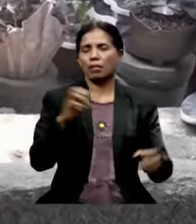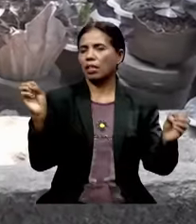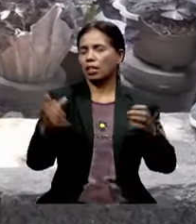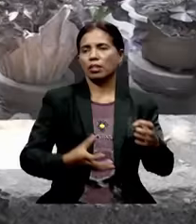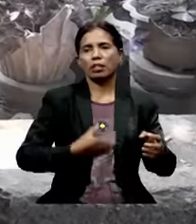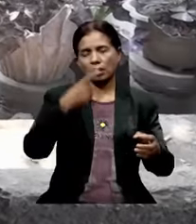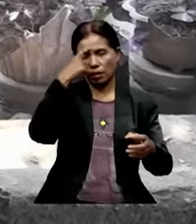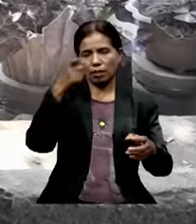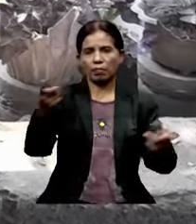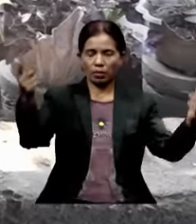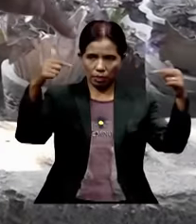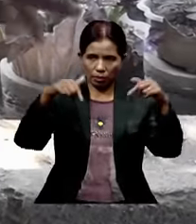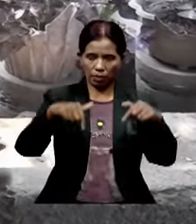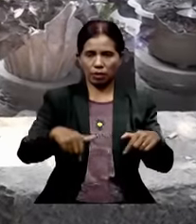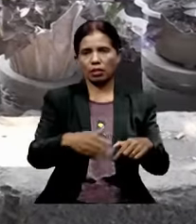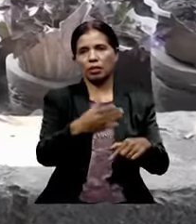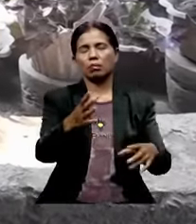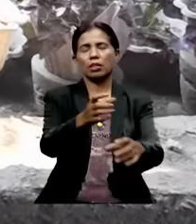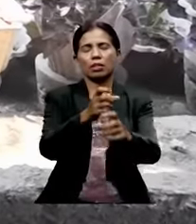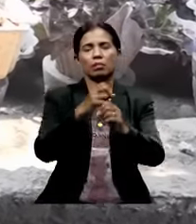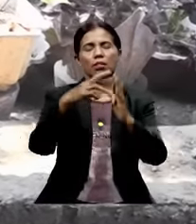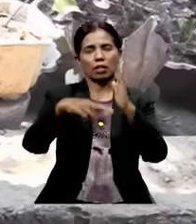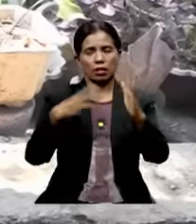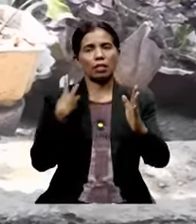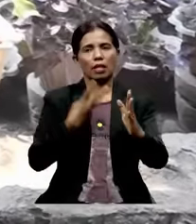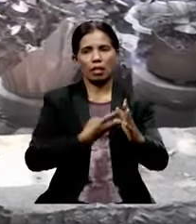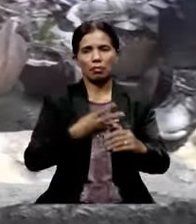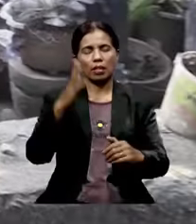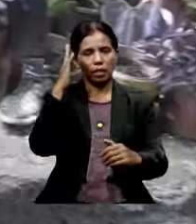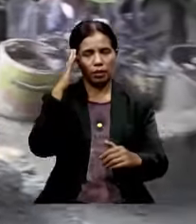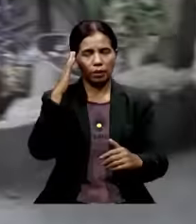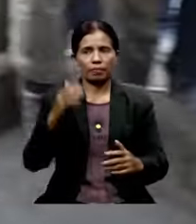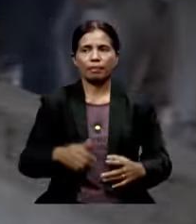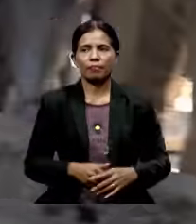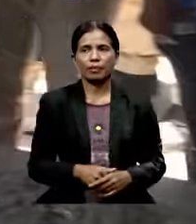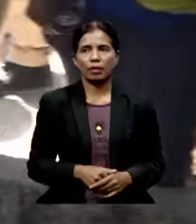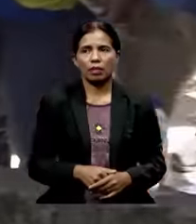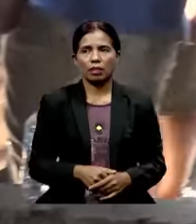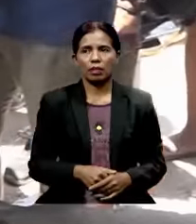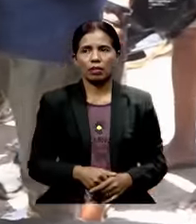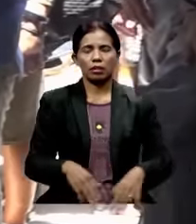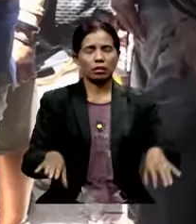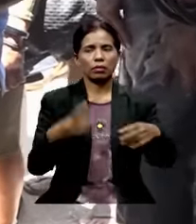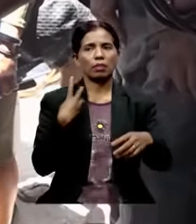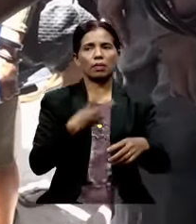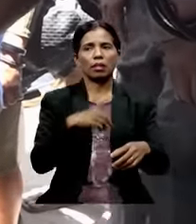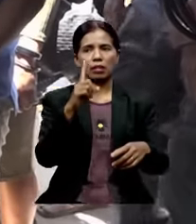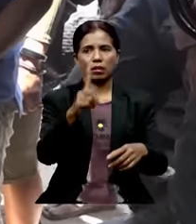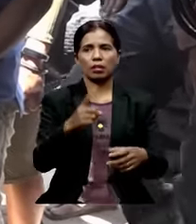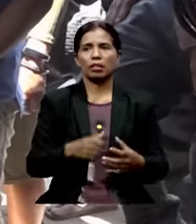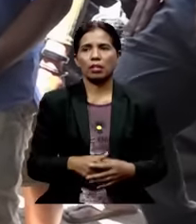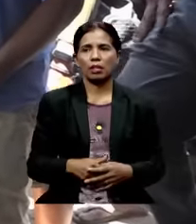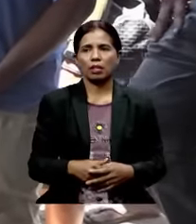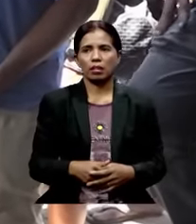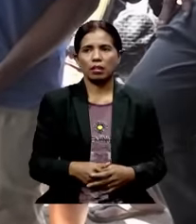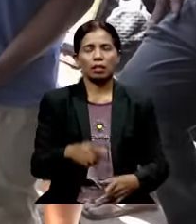e me mais, né? Também em cima ordem, né? A merda, né? Pera, desculpa, amor. Se visto já me calo, né? Mas se primeira vez. Quase desde